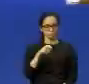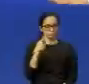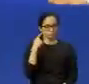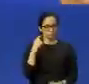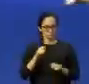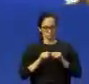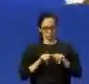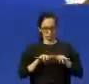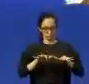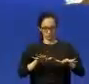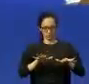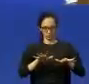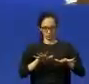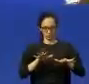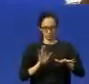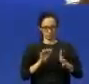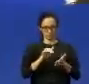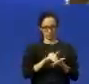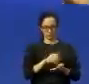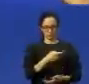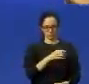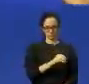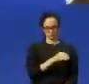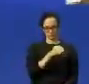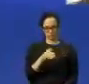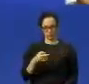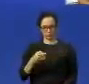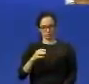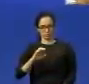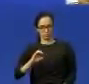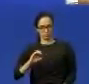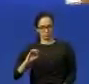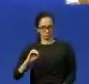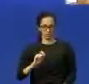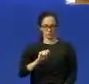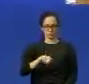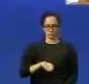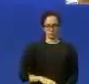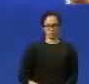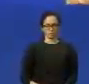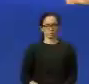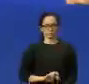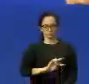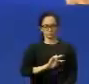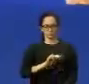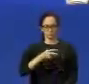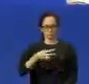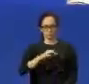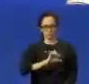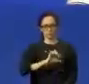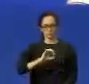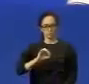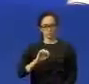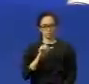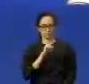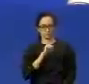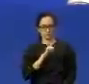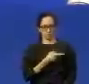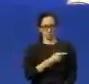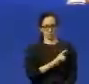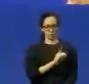de nível de sinal é de 10 para 100 dB, portanto uma alteração de 90 dB. Então, 1